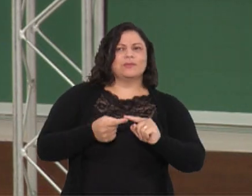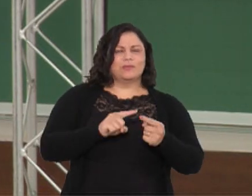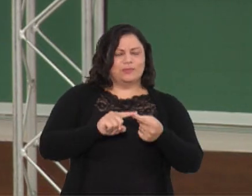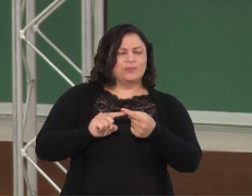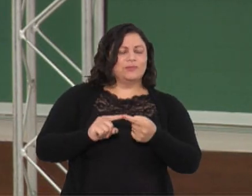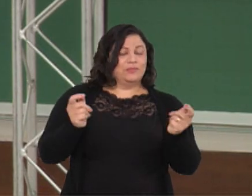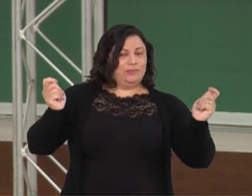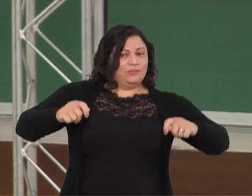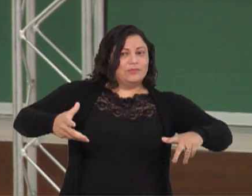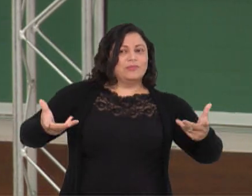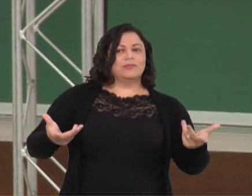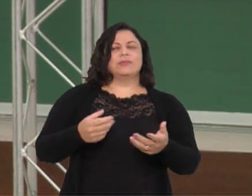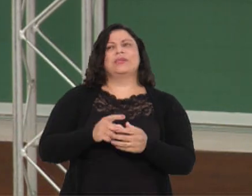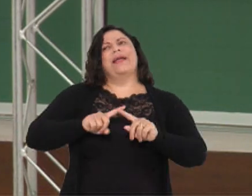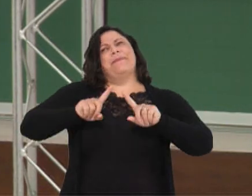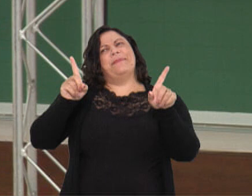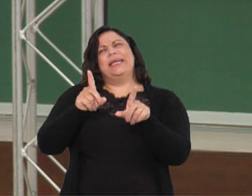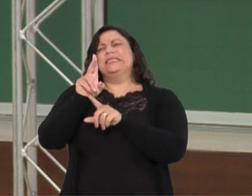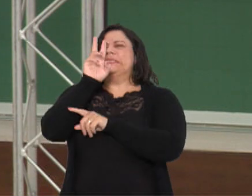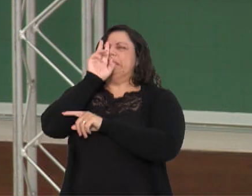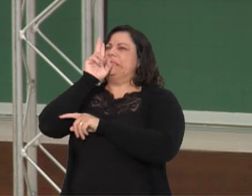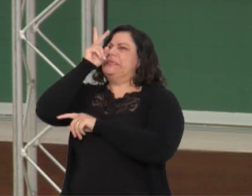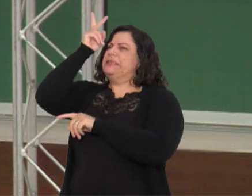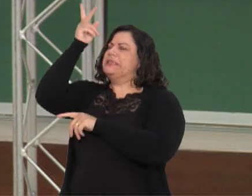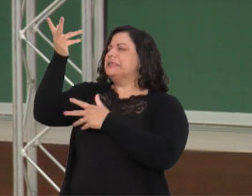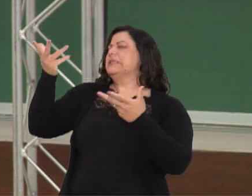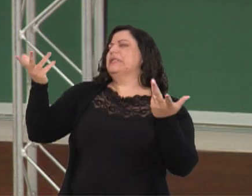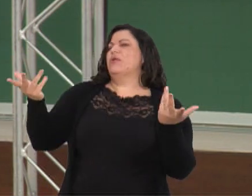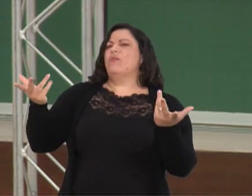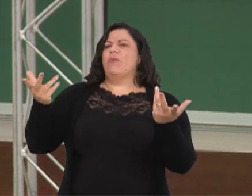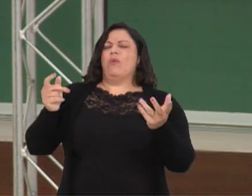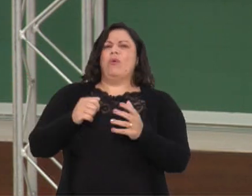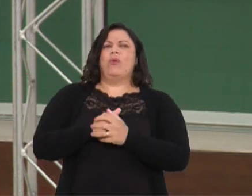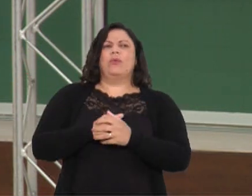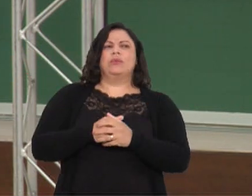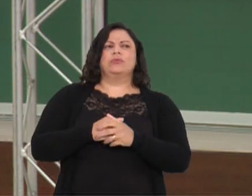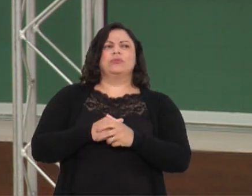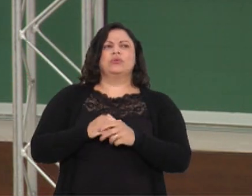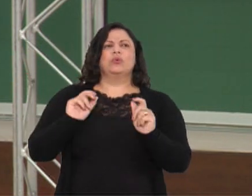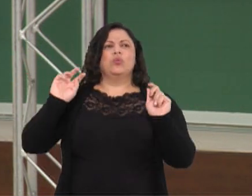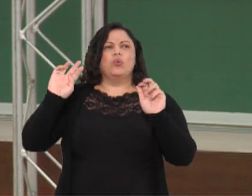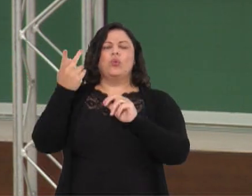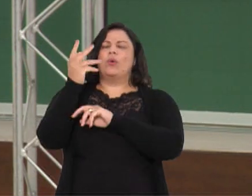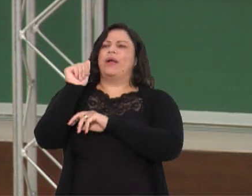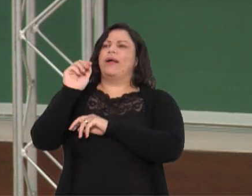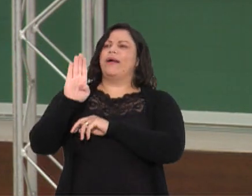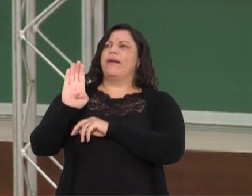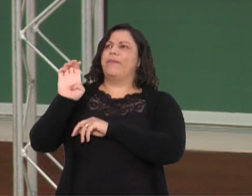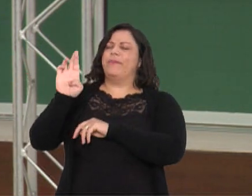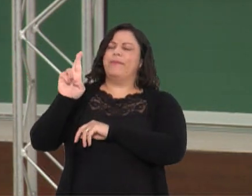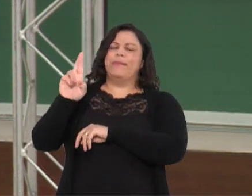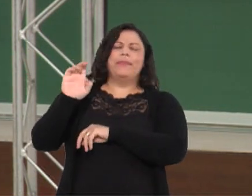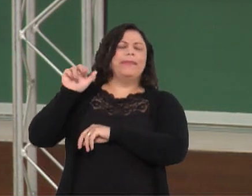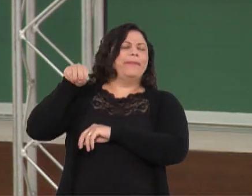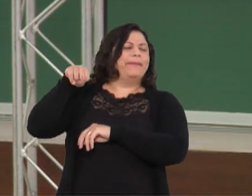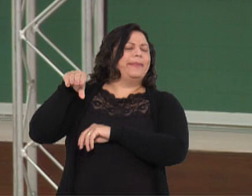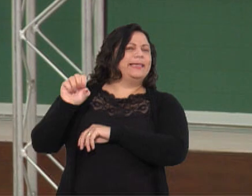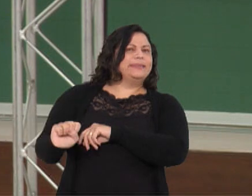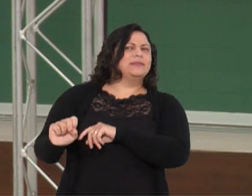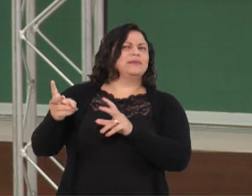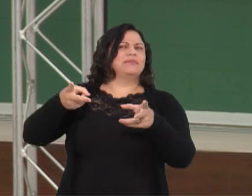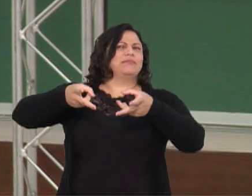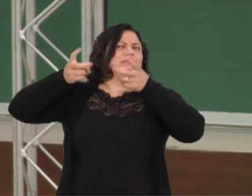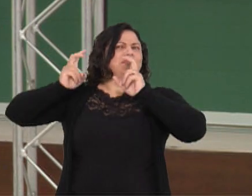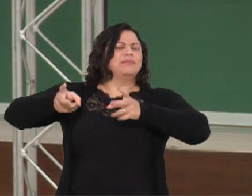próprio Gramsci, é muito forte. Então, o Habermas também percebe isso, que se